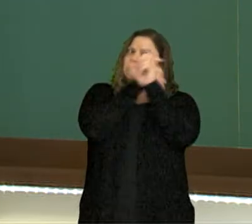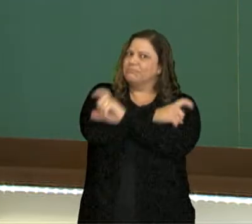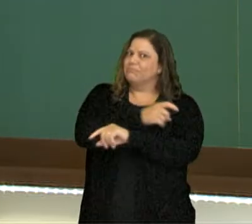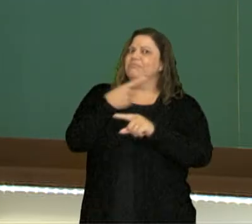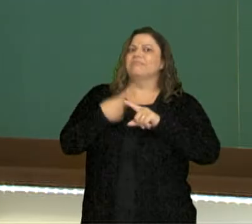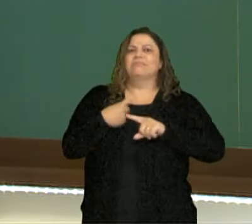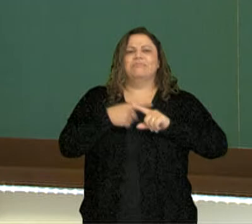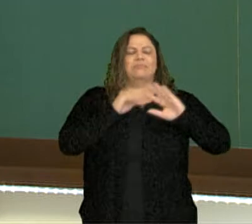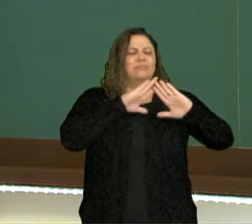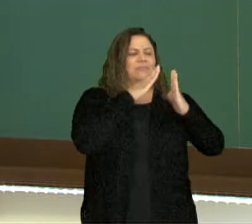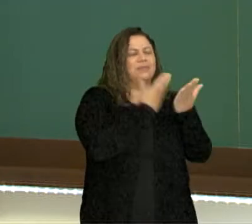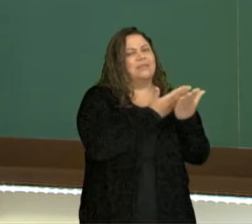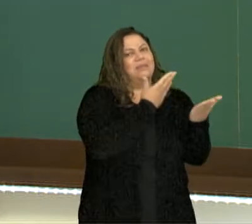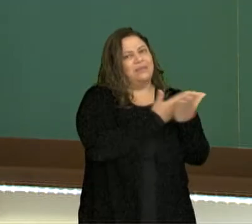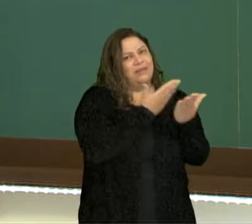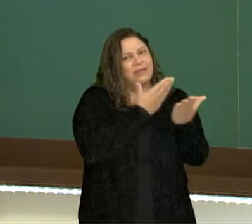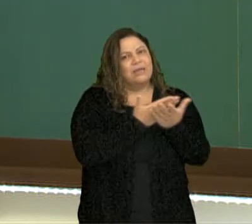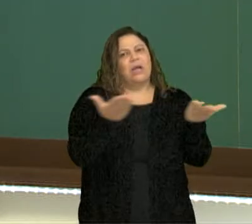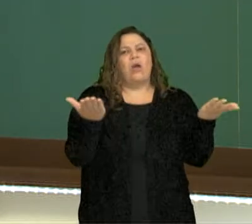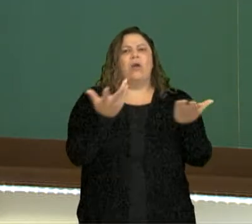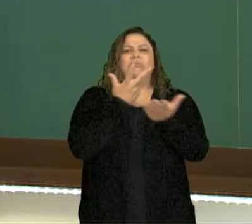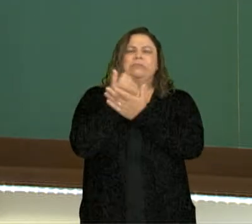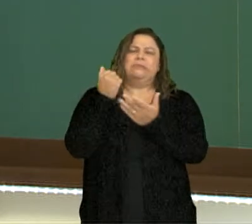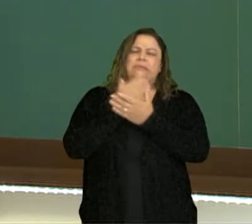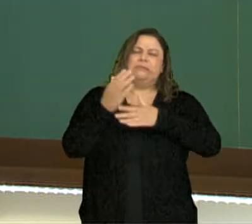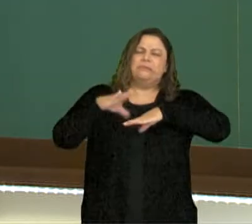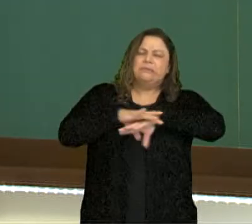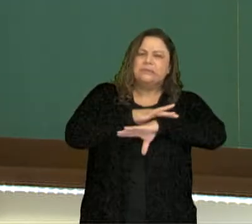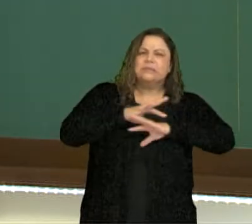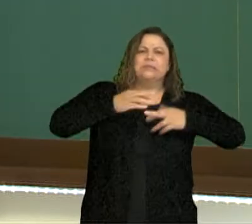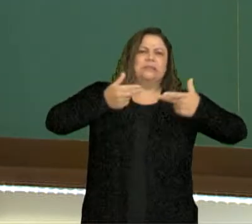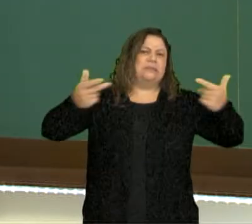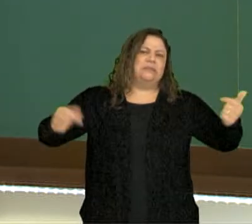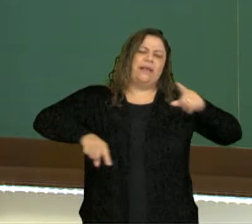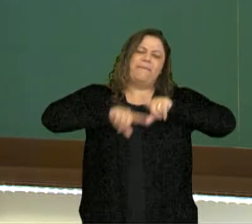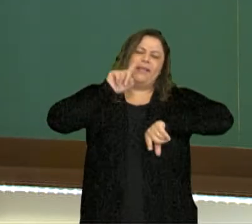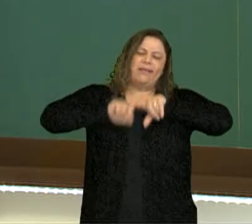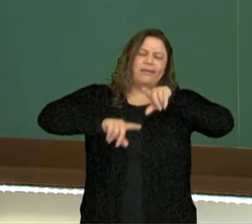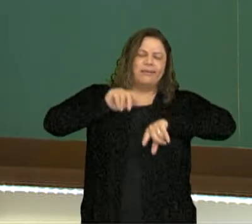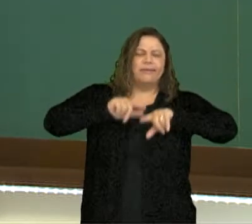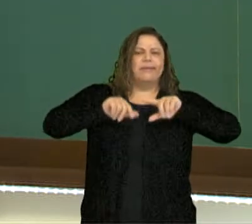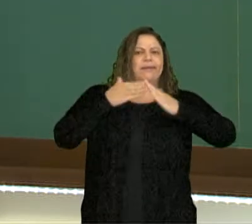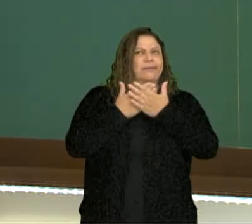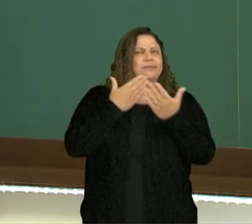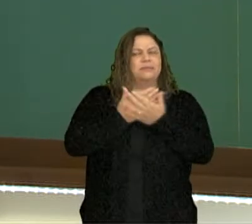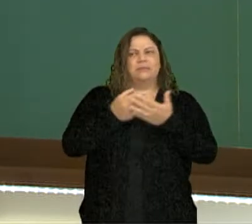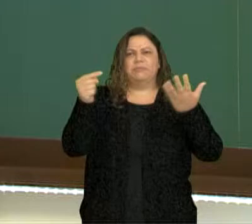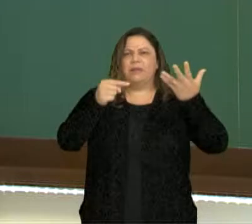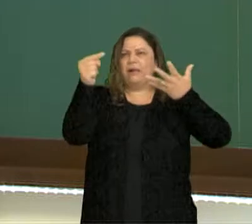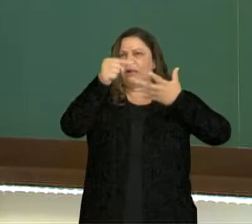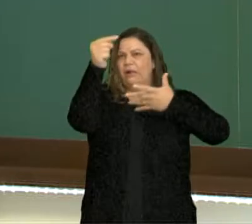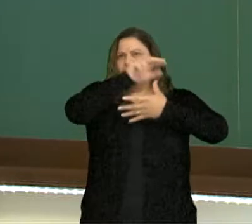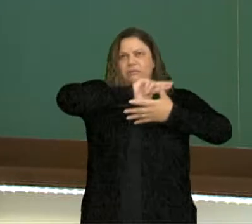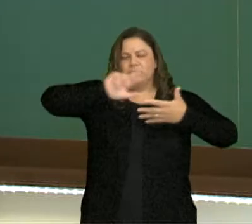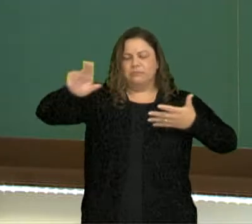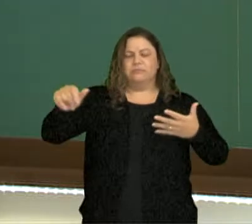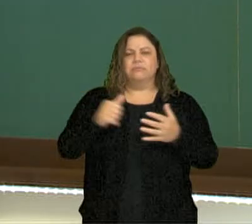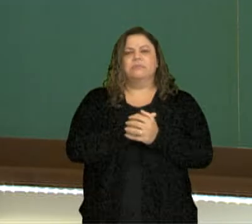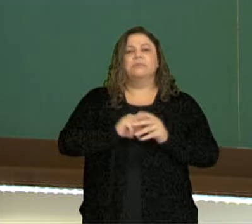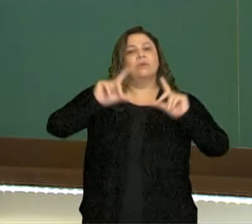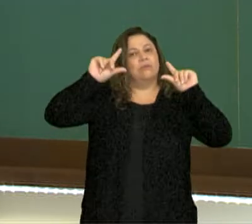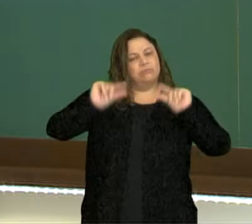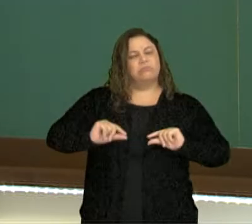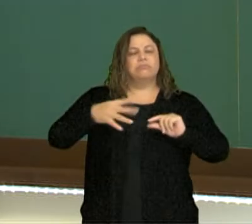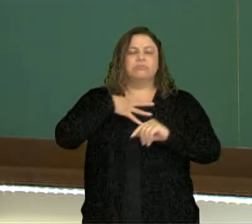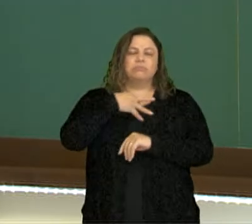da escola, tem que comprar os tênis e tem material escolar, tem todo um processo. Então vou diminuir aí o número